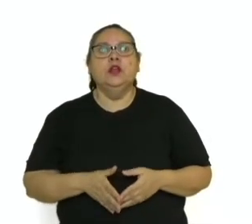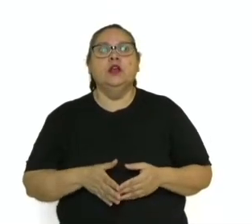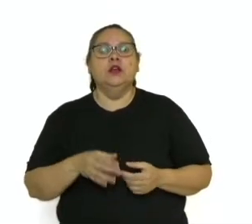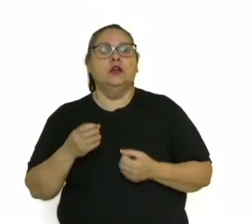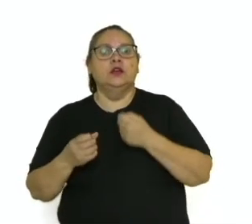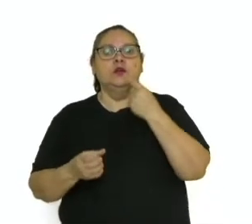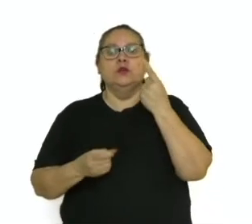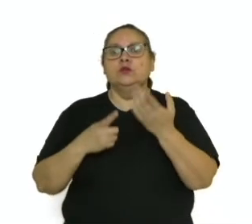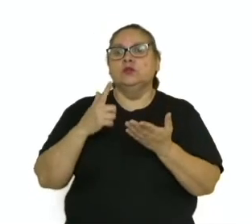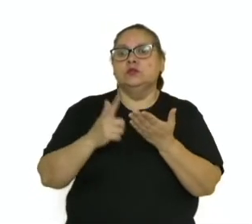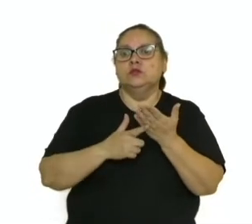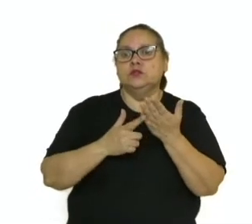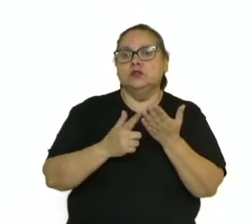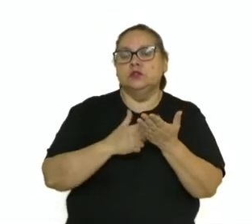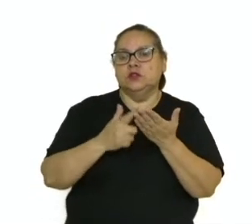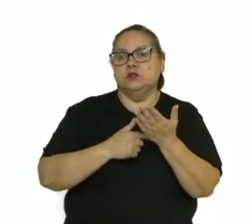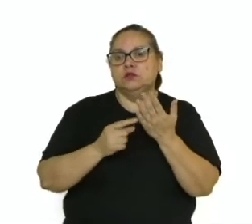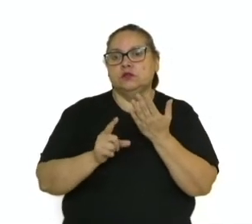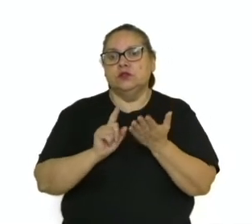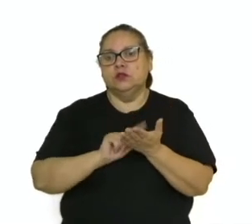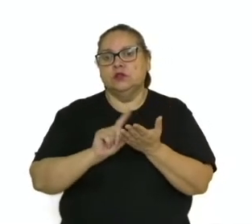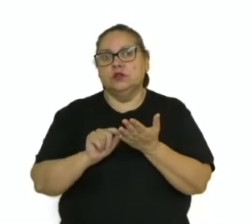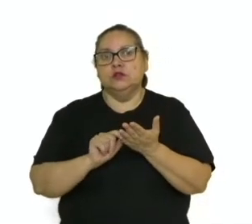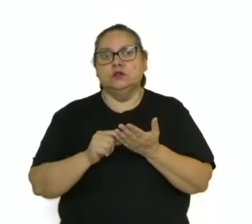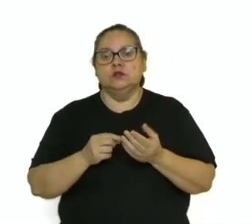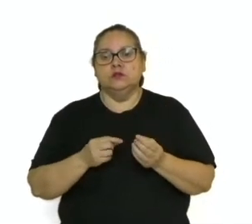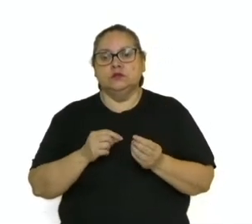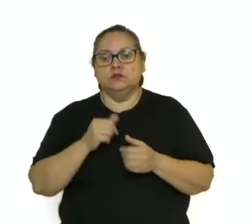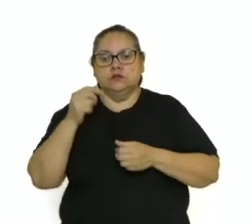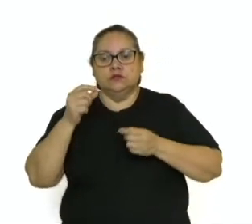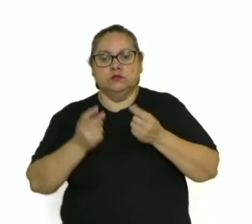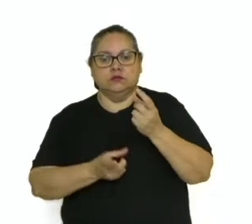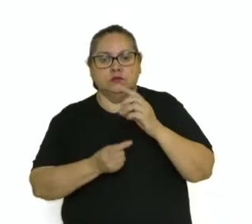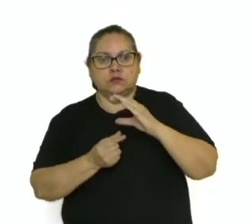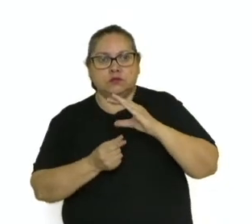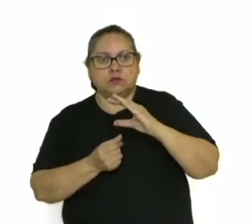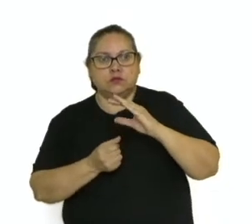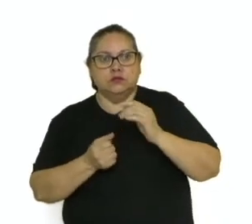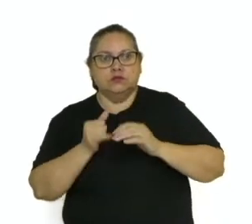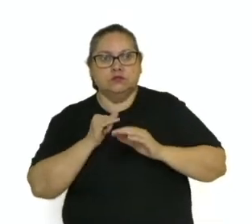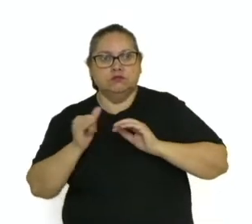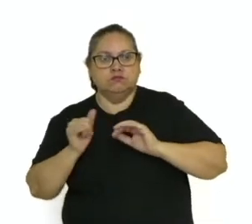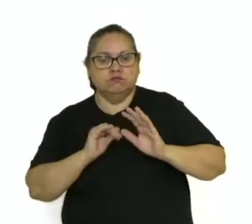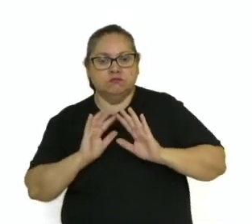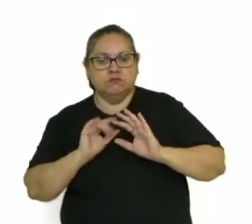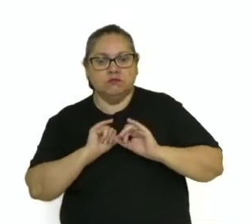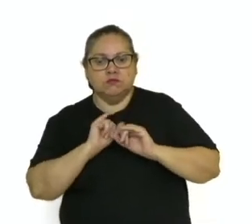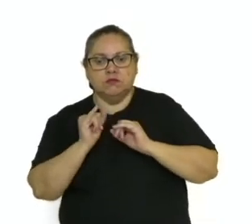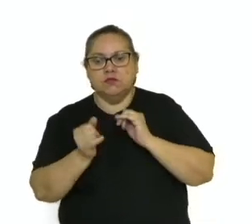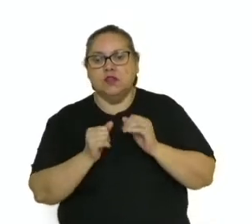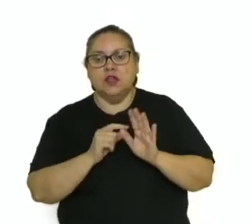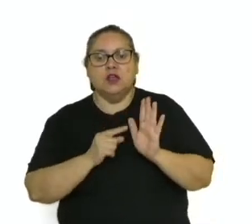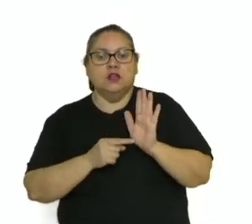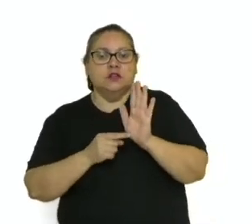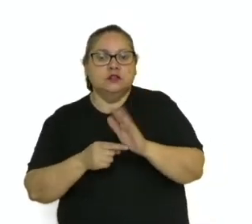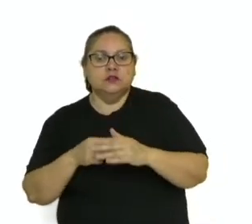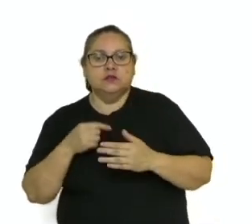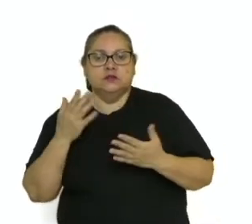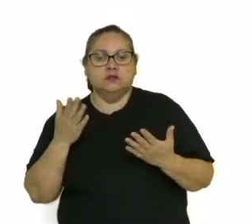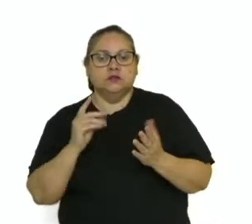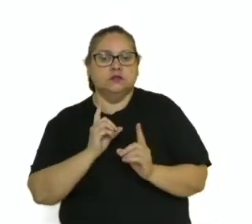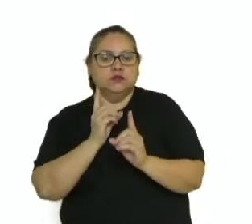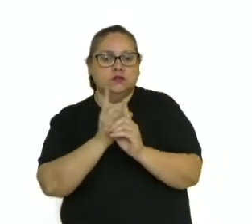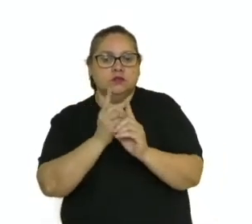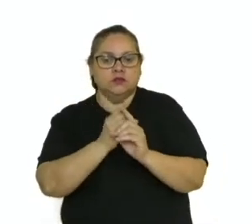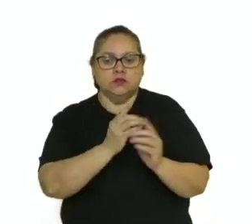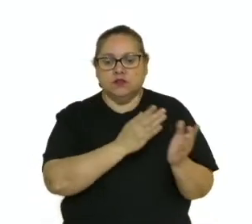alguns livros e autores apontam o surgimento de um capitalismo informacional. A maioria dos economistas defende que ainda nos encontramos